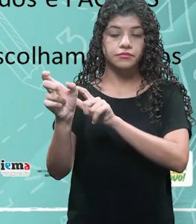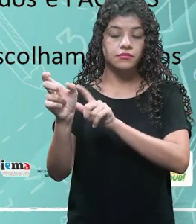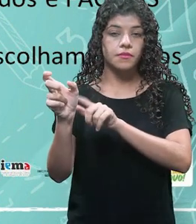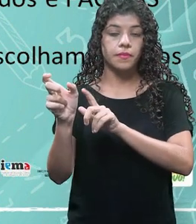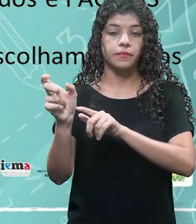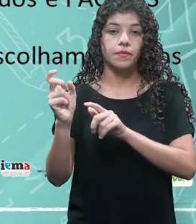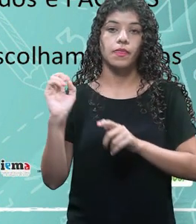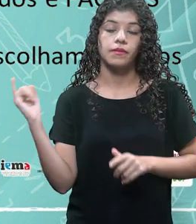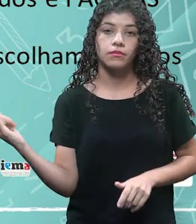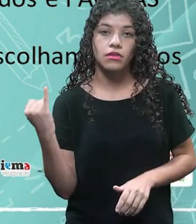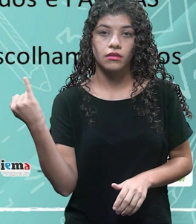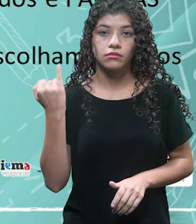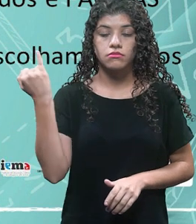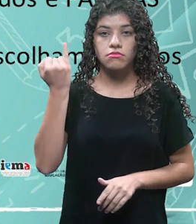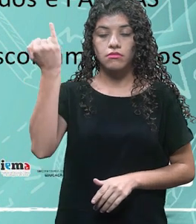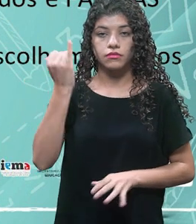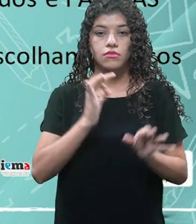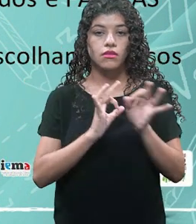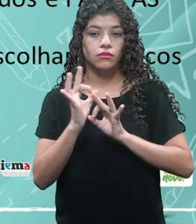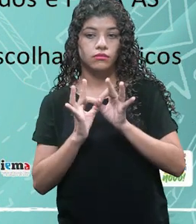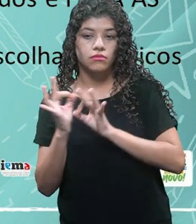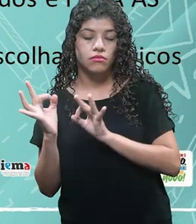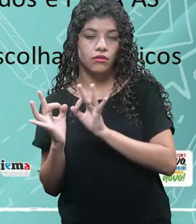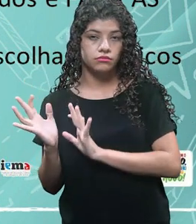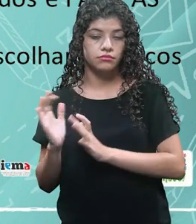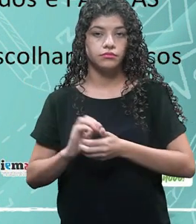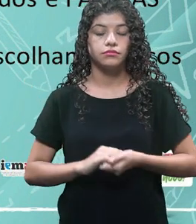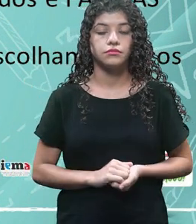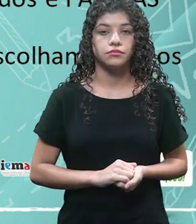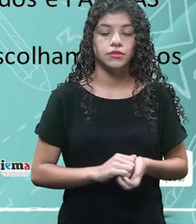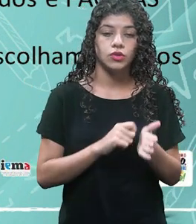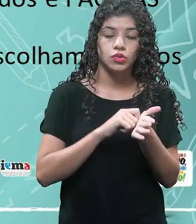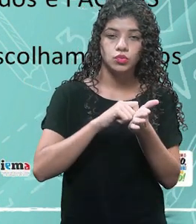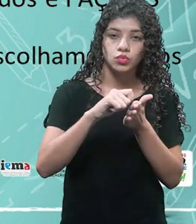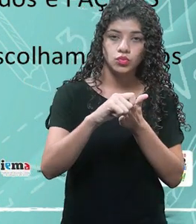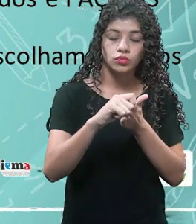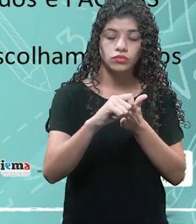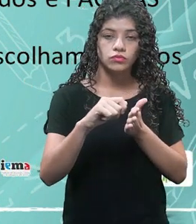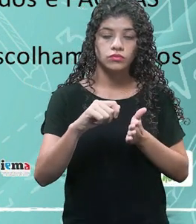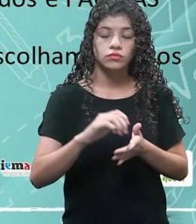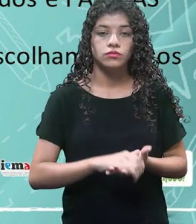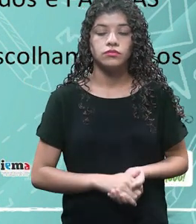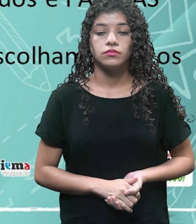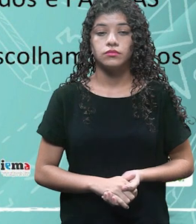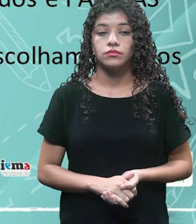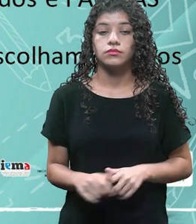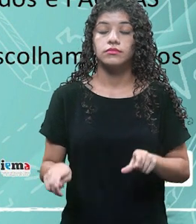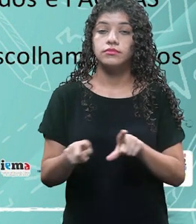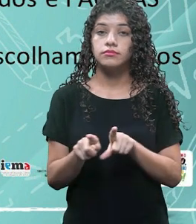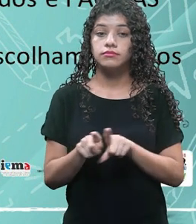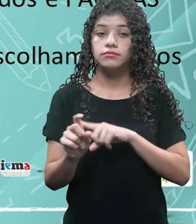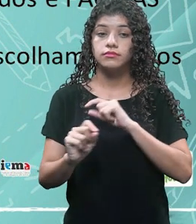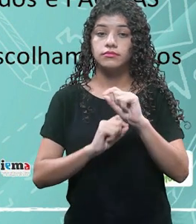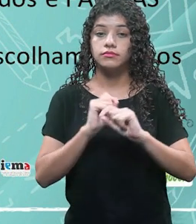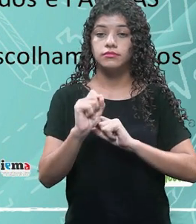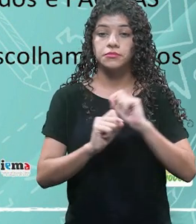falei para vocês anteriormente eh pequenos esquemas nas bordas né sublinhados E outros que julgarem mais adequados e